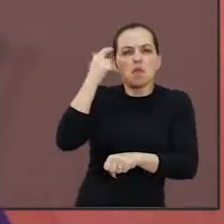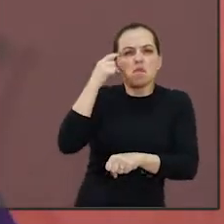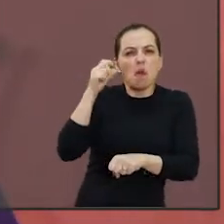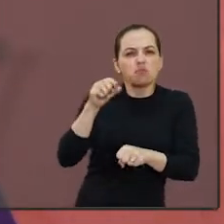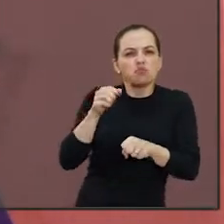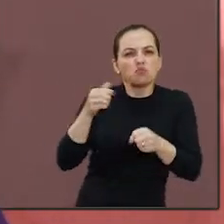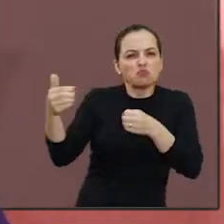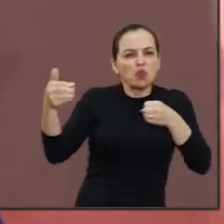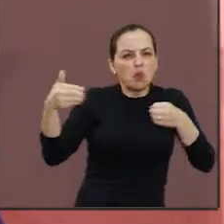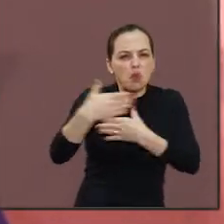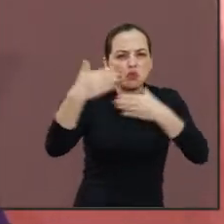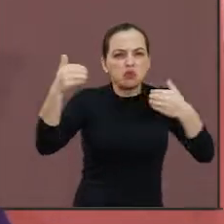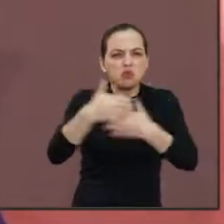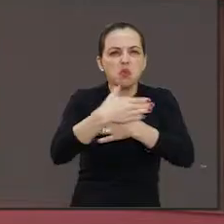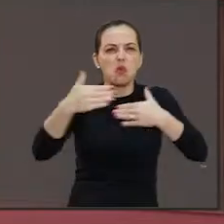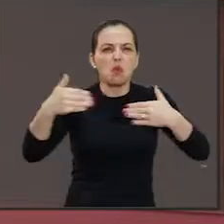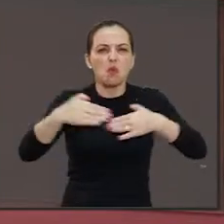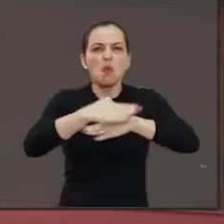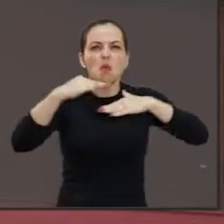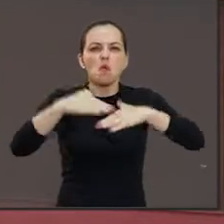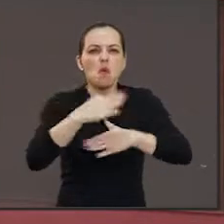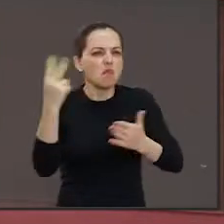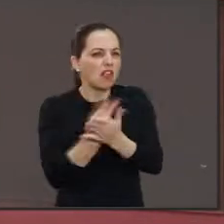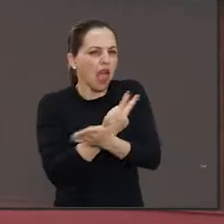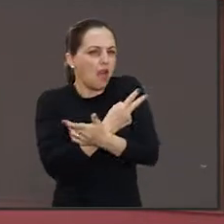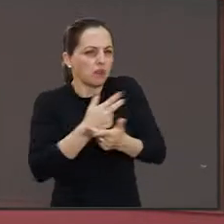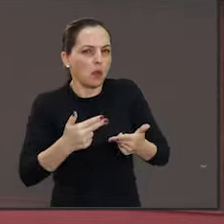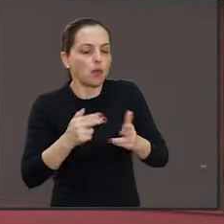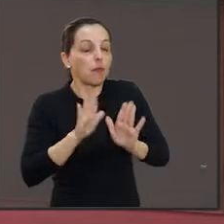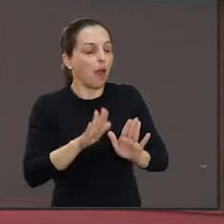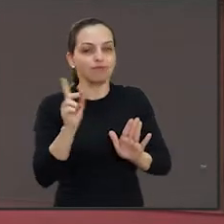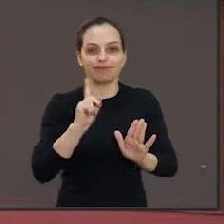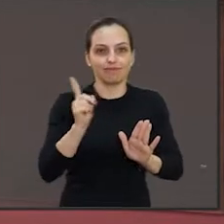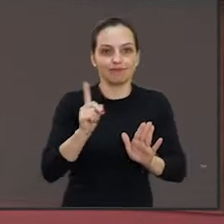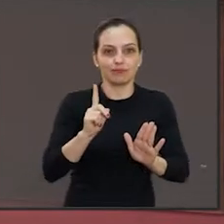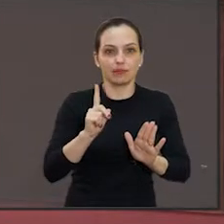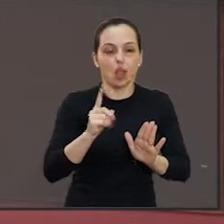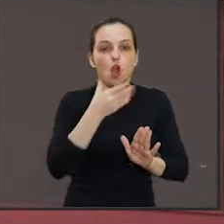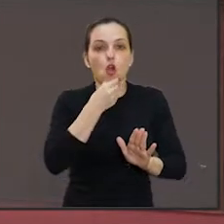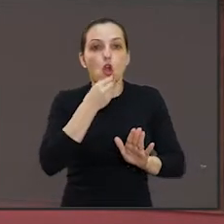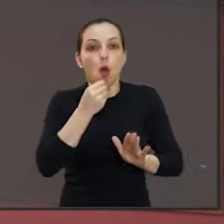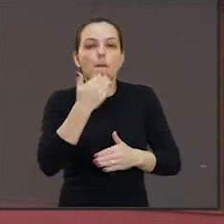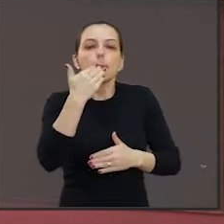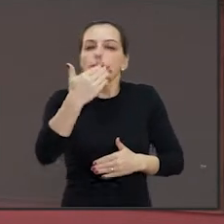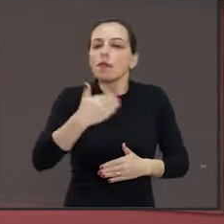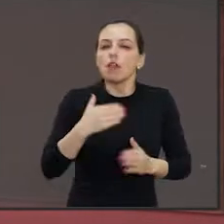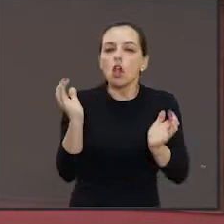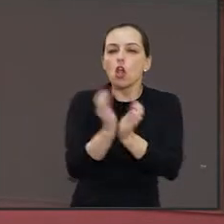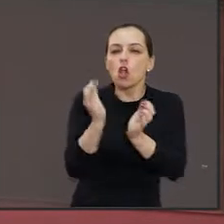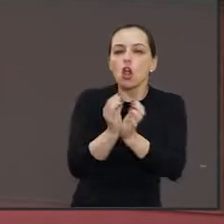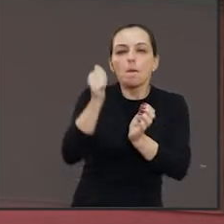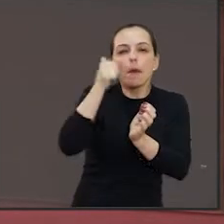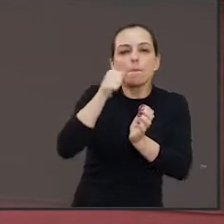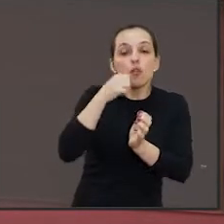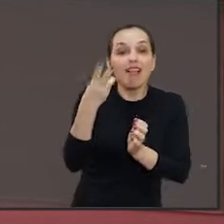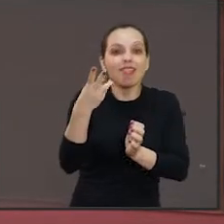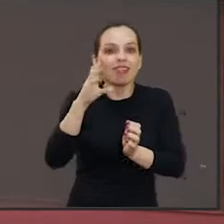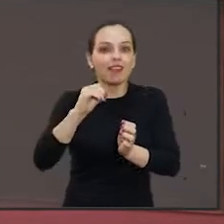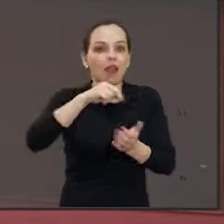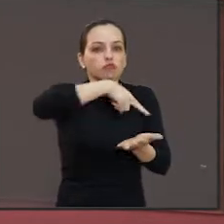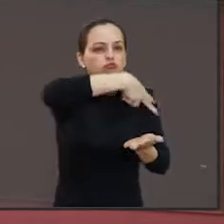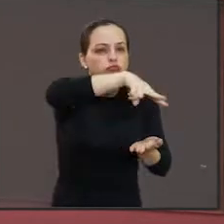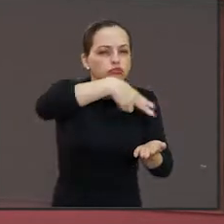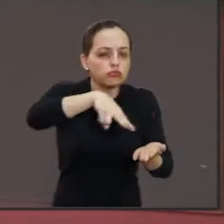será que eu fiz no trânsito, né? Aí ele falou que era da Força Aérea e que ele estava precisando de um